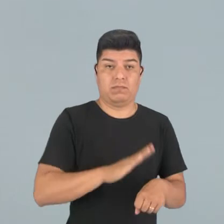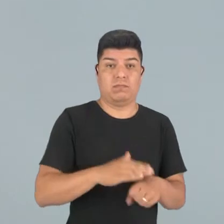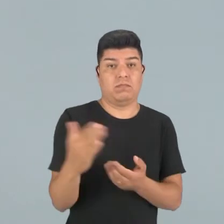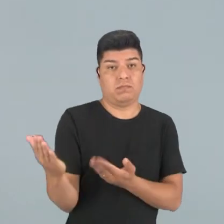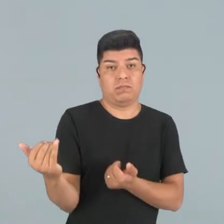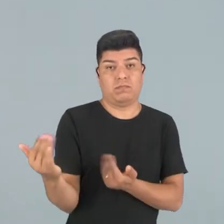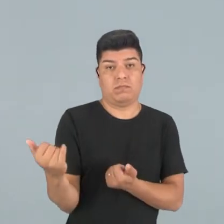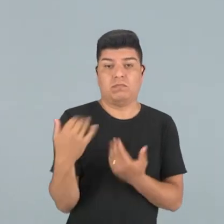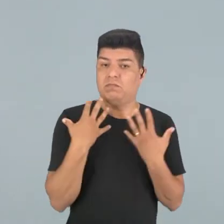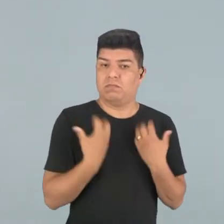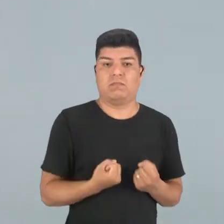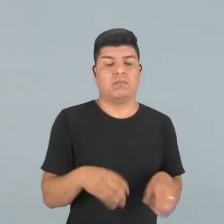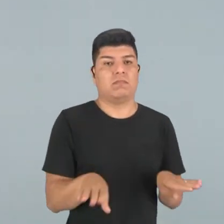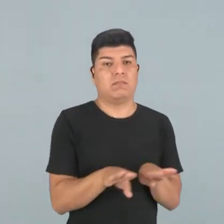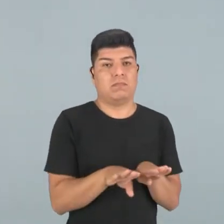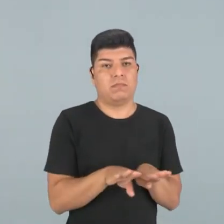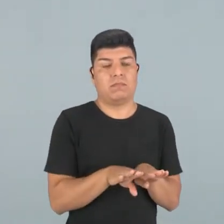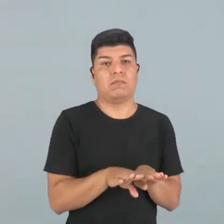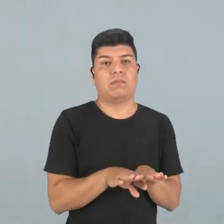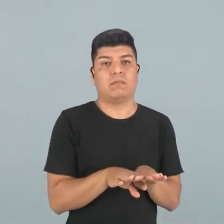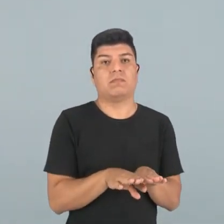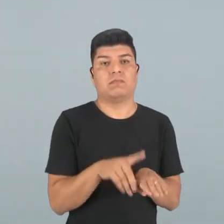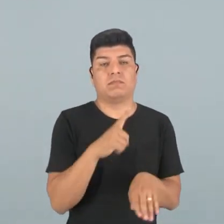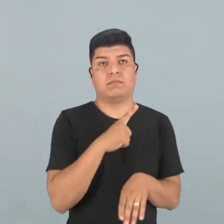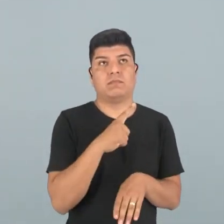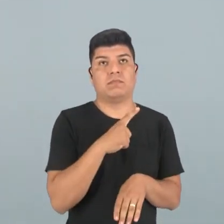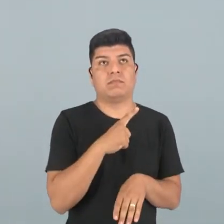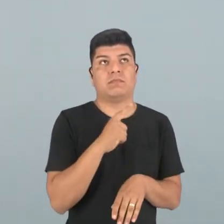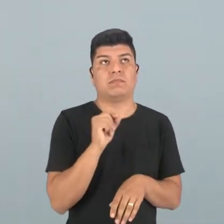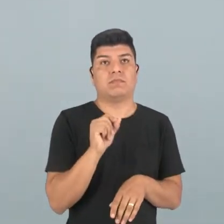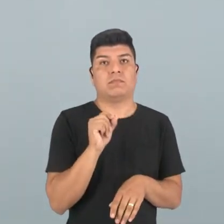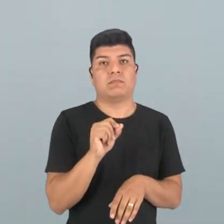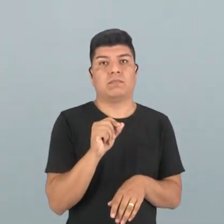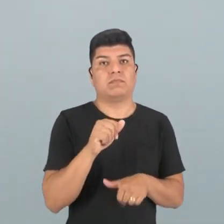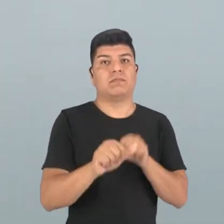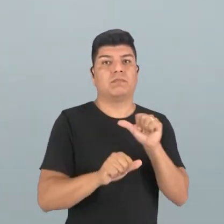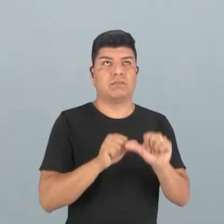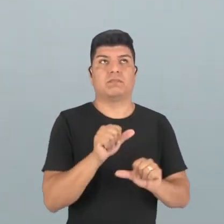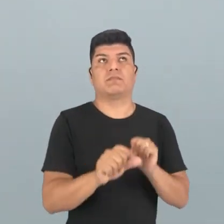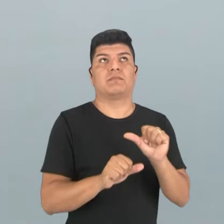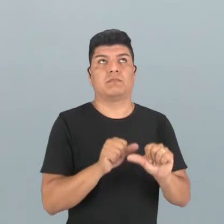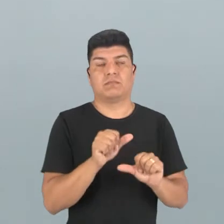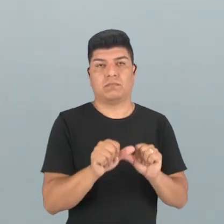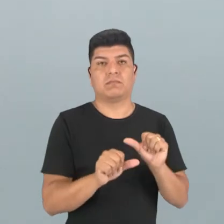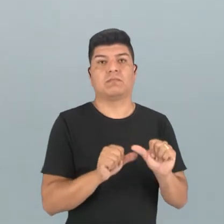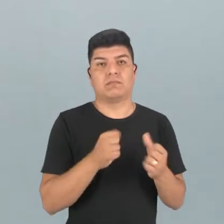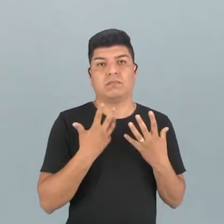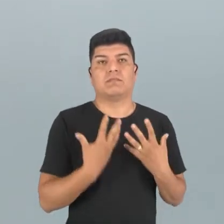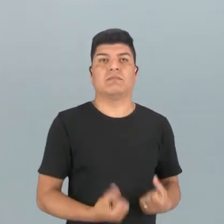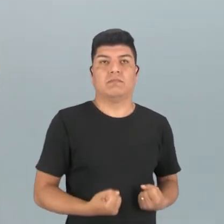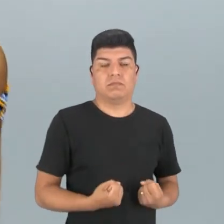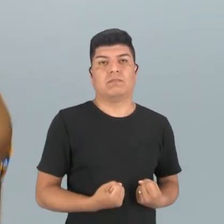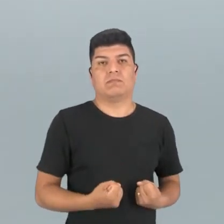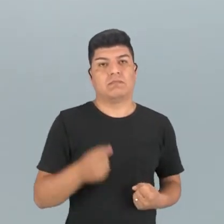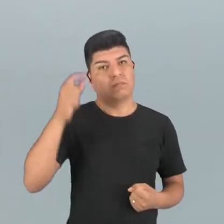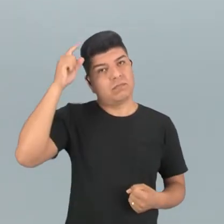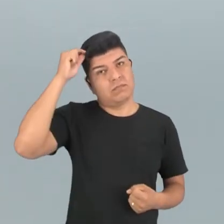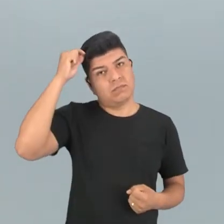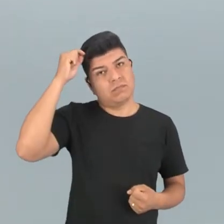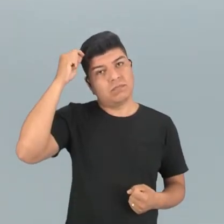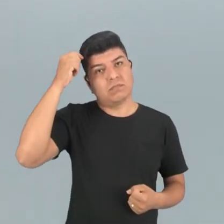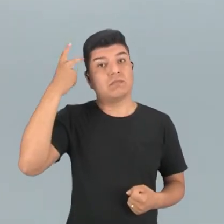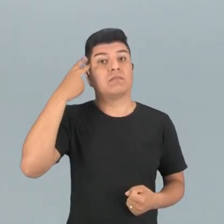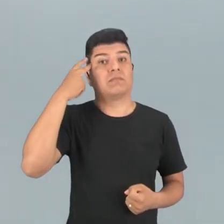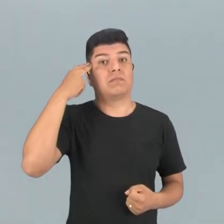aceitava e eu tive que mudar, né, que assumir, né, os meus cabelos